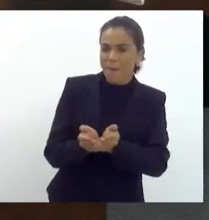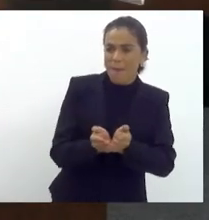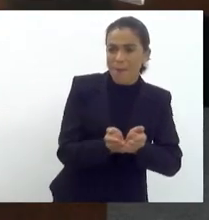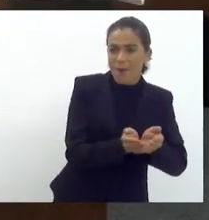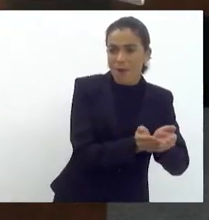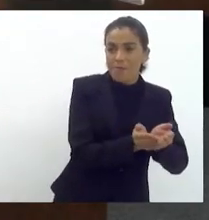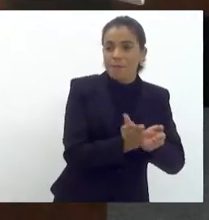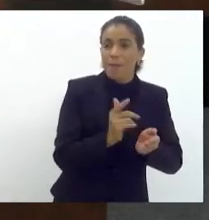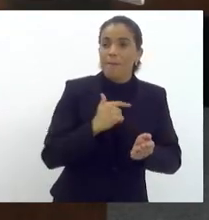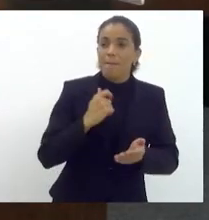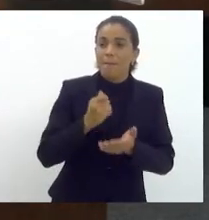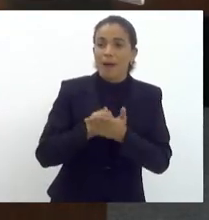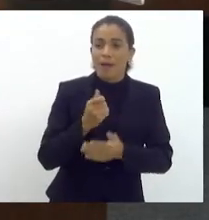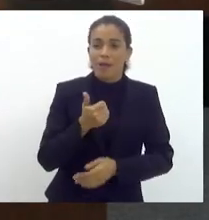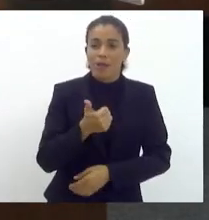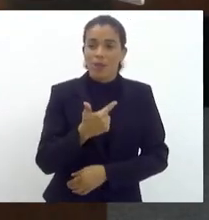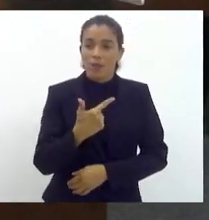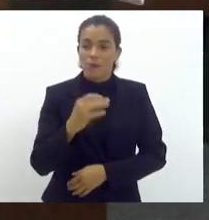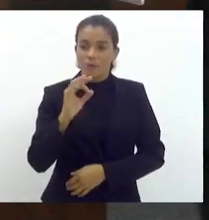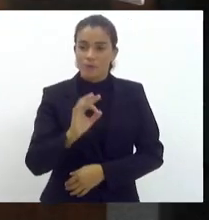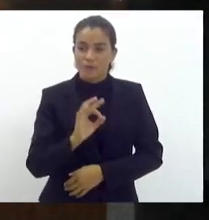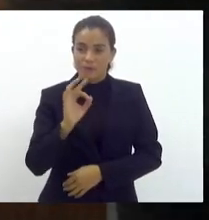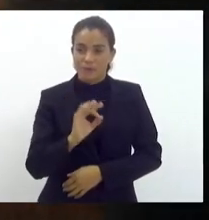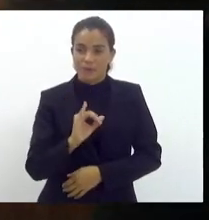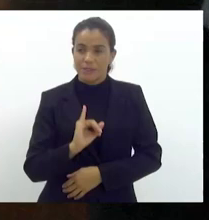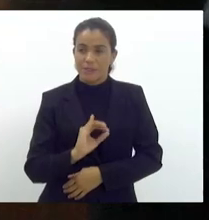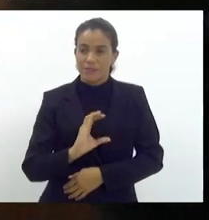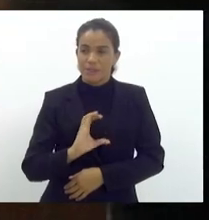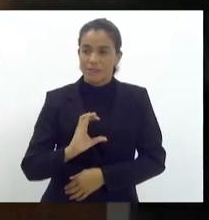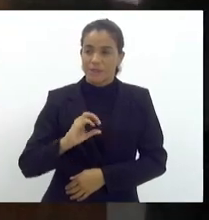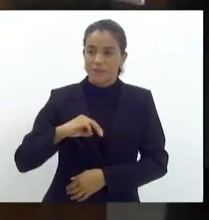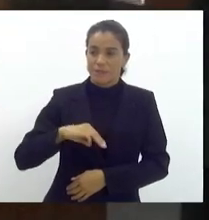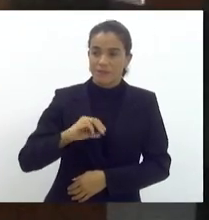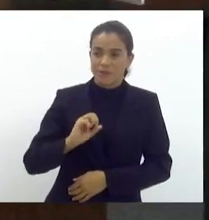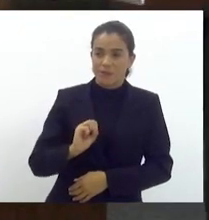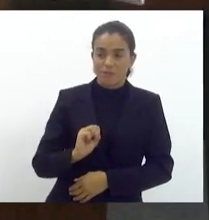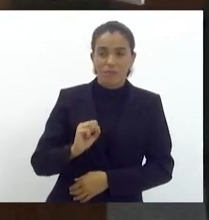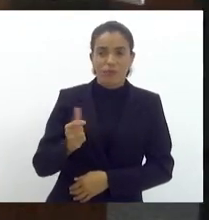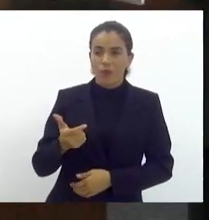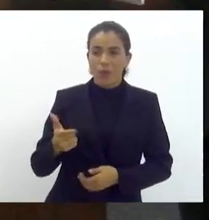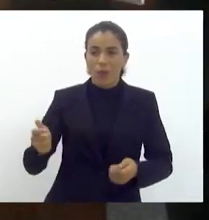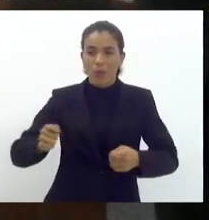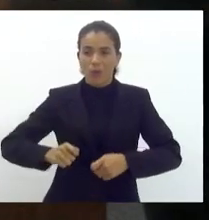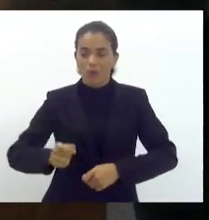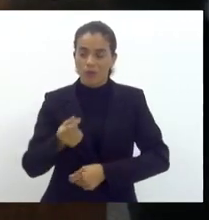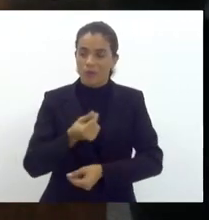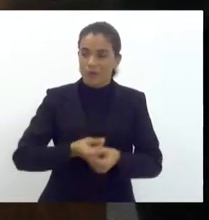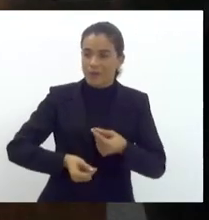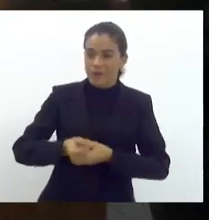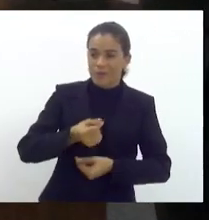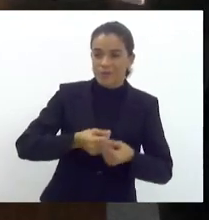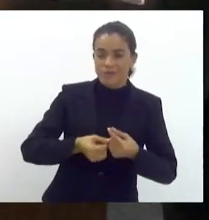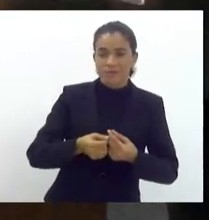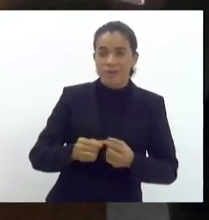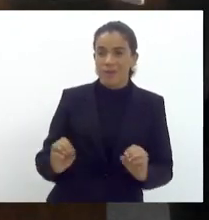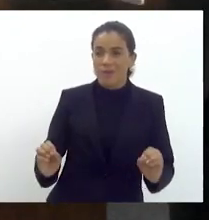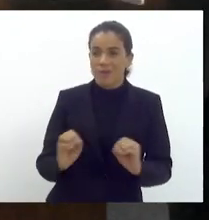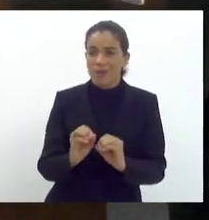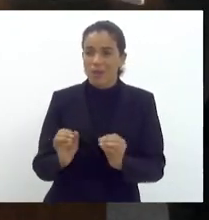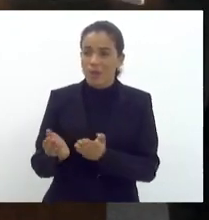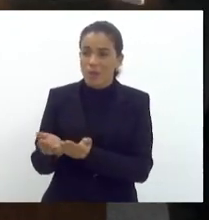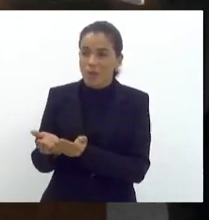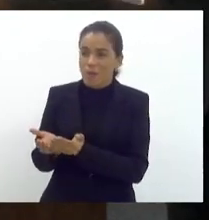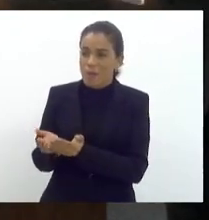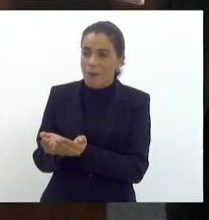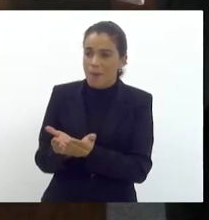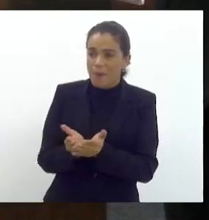12% de ICMS então não tem cabimento não tem condição financeira vantajosa para nenhum Estaleiro do